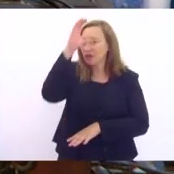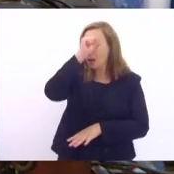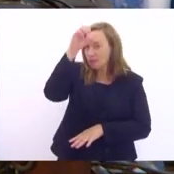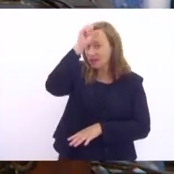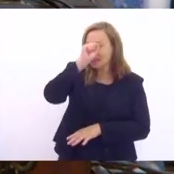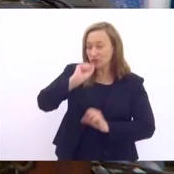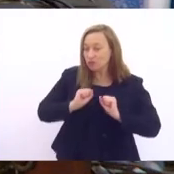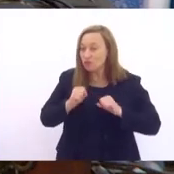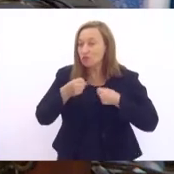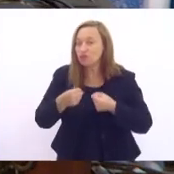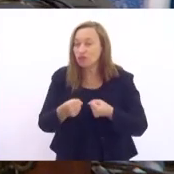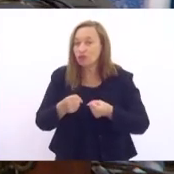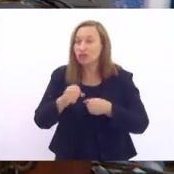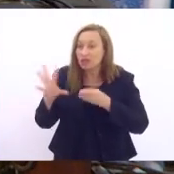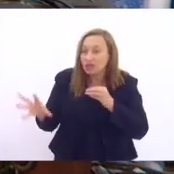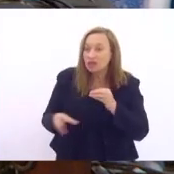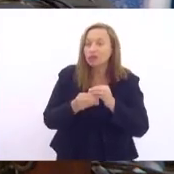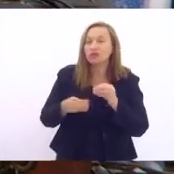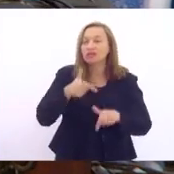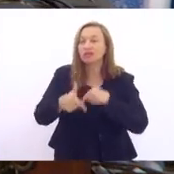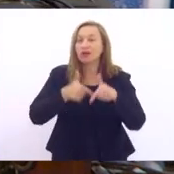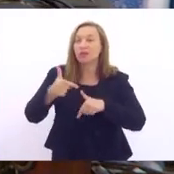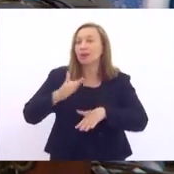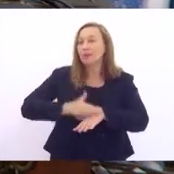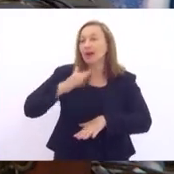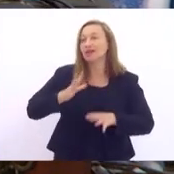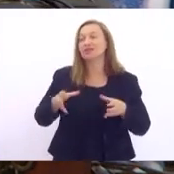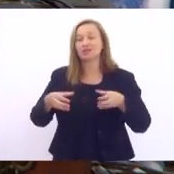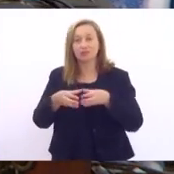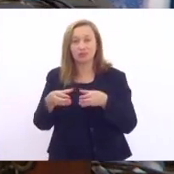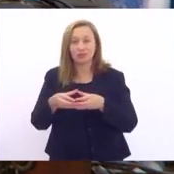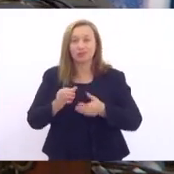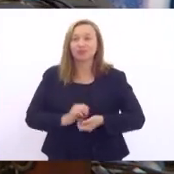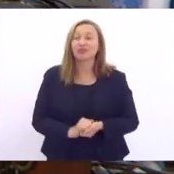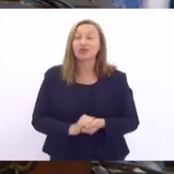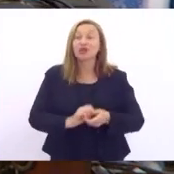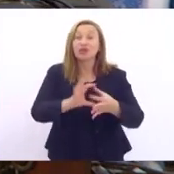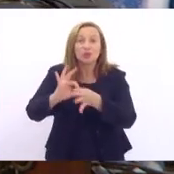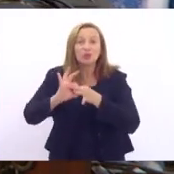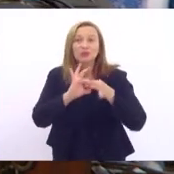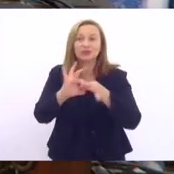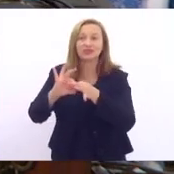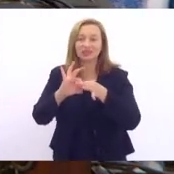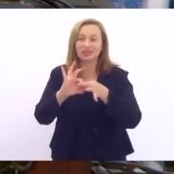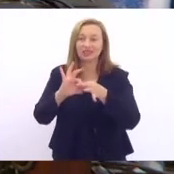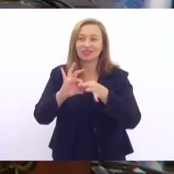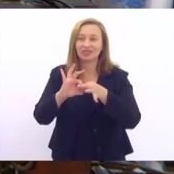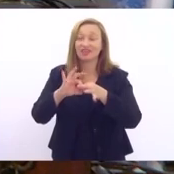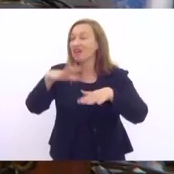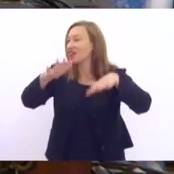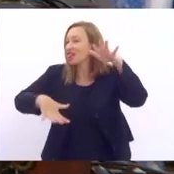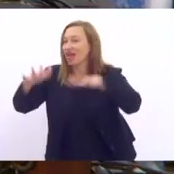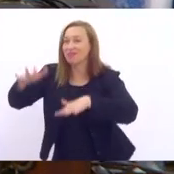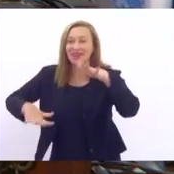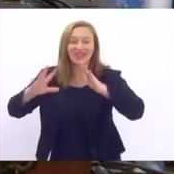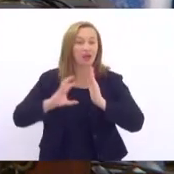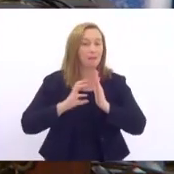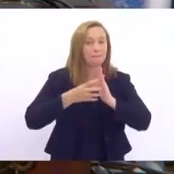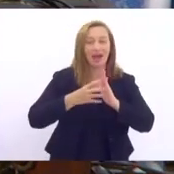trabalhar ainda mais em conjunto. E unidos, independente de bandeiras partidárias, como eu sempre